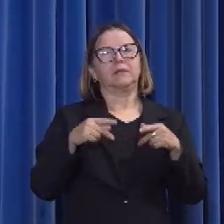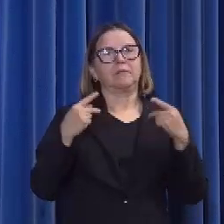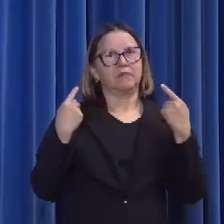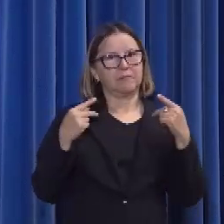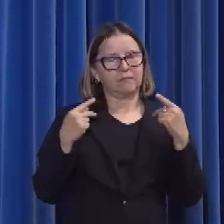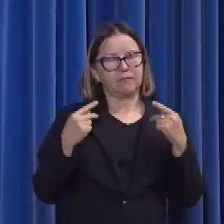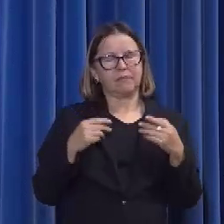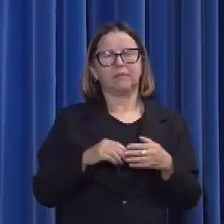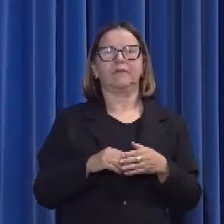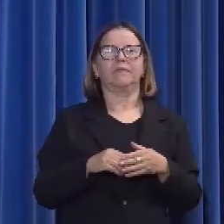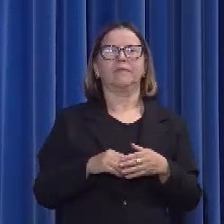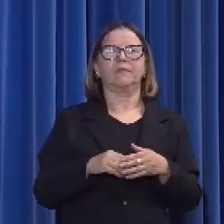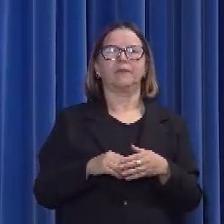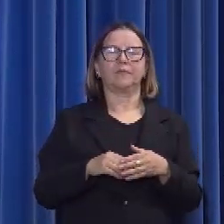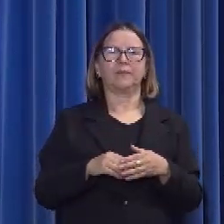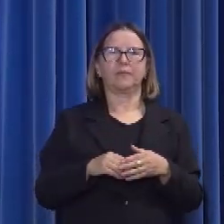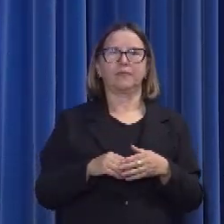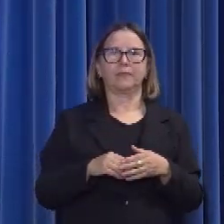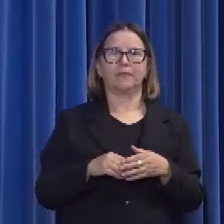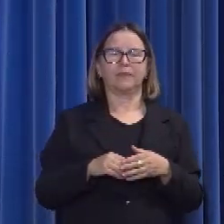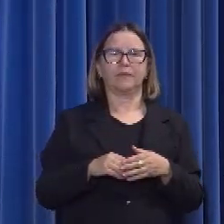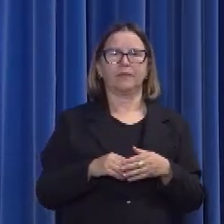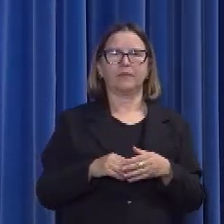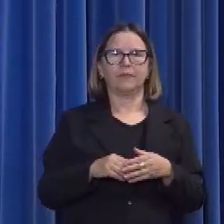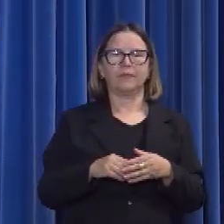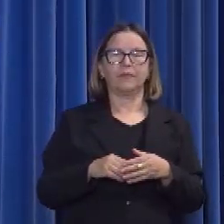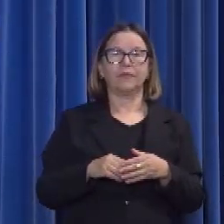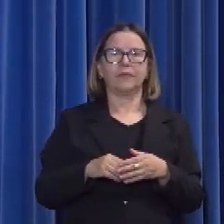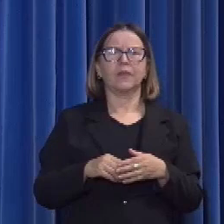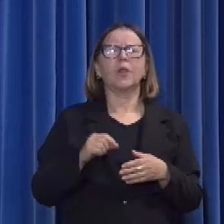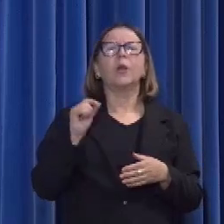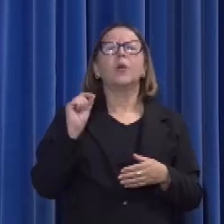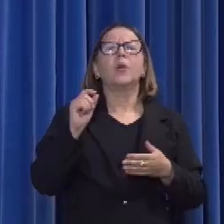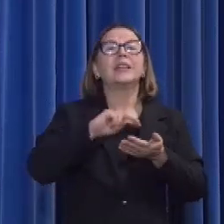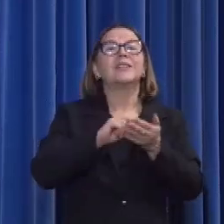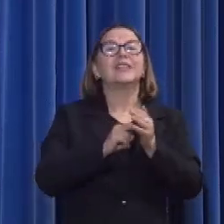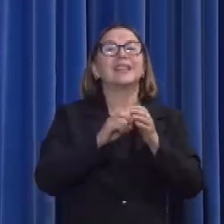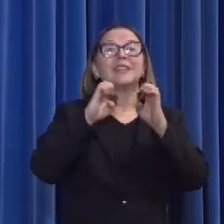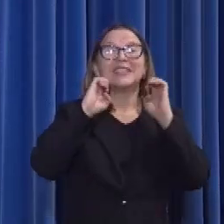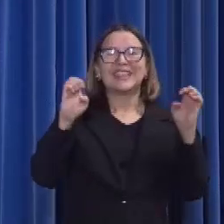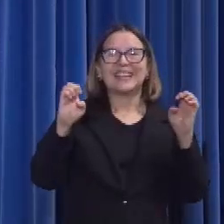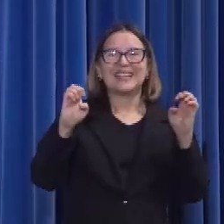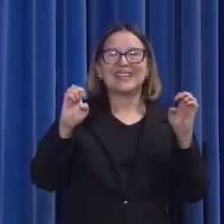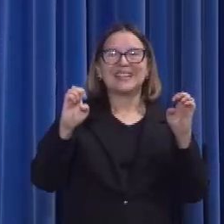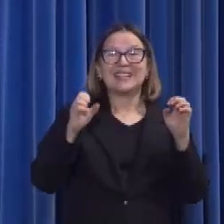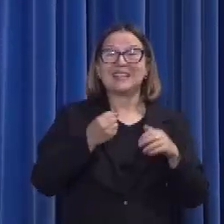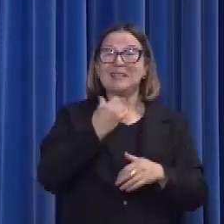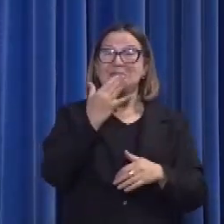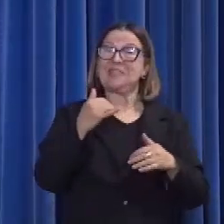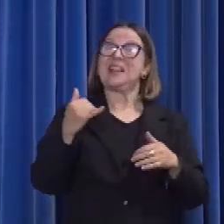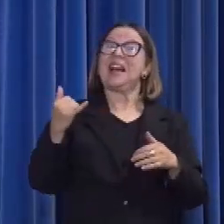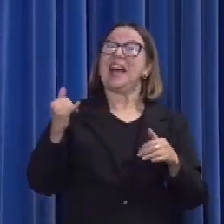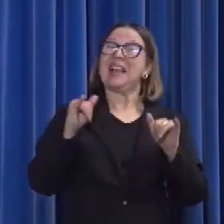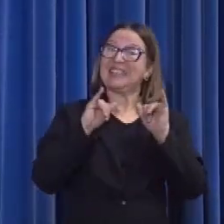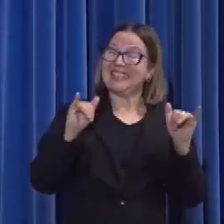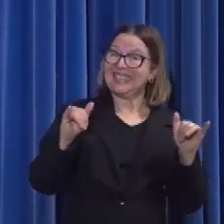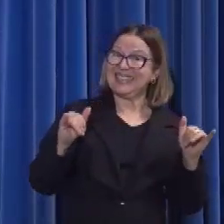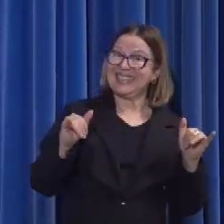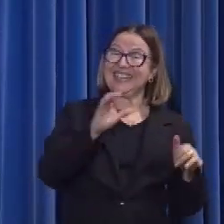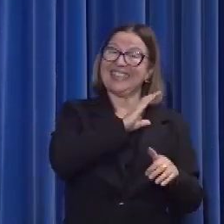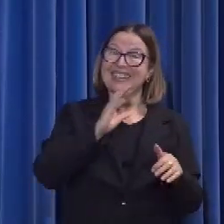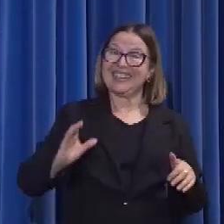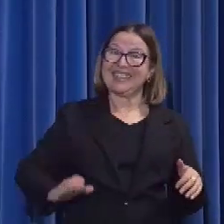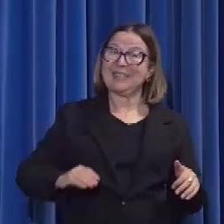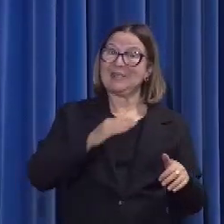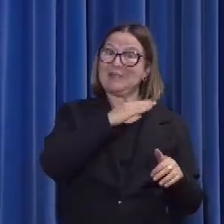Atente todas as vezes que você... O que é evangelho? Evangelho é a boa notícia que Cristo morreu e ressuscitou,